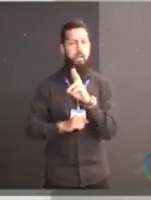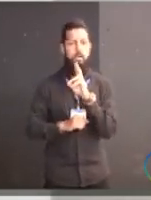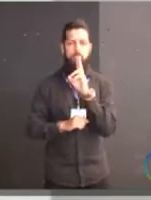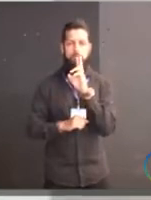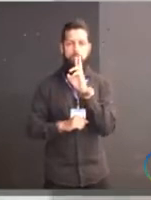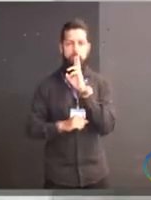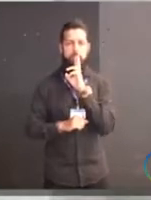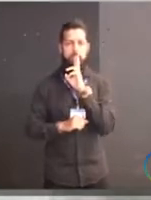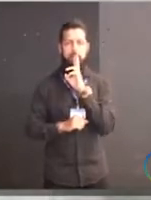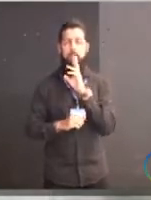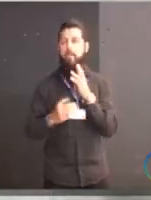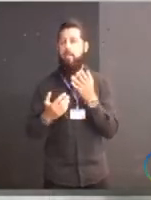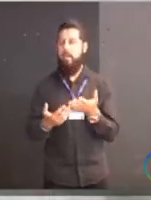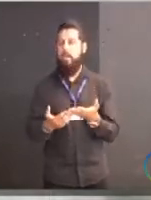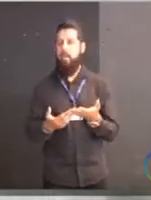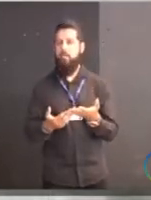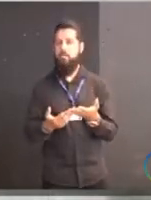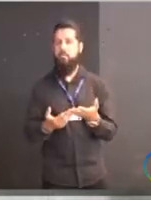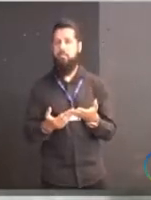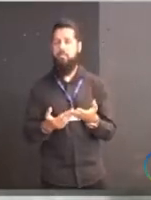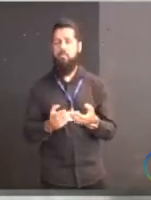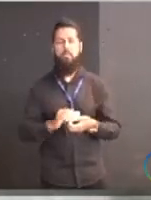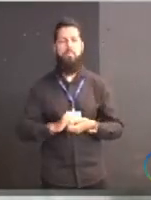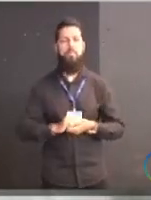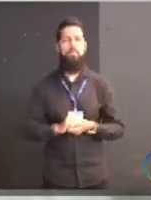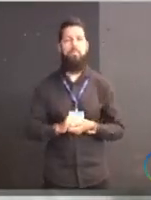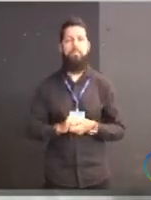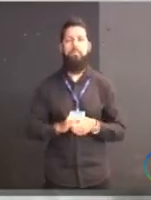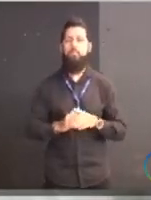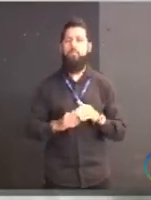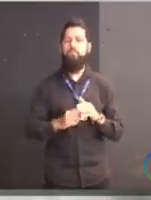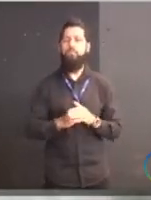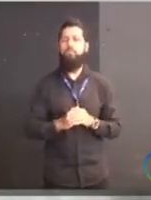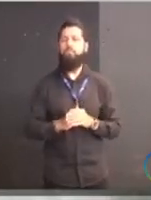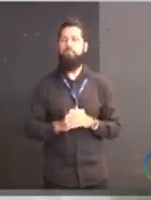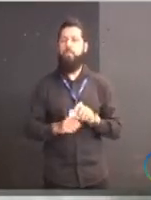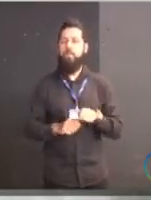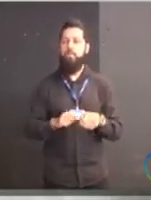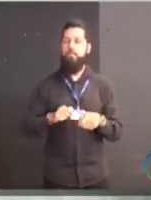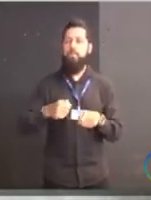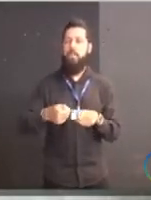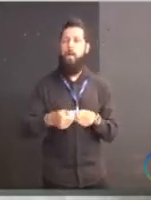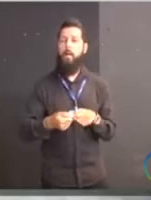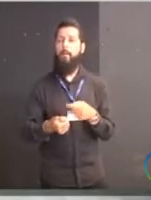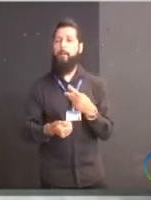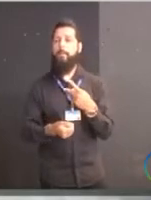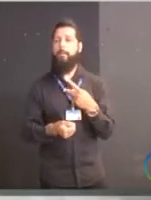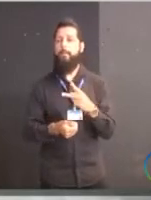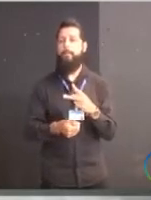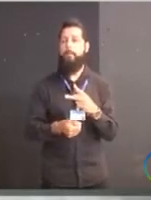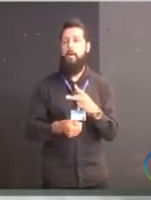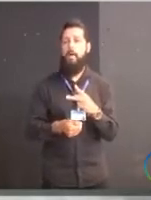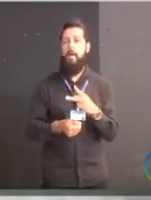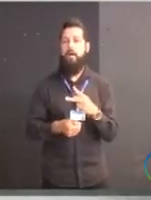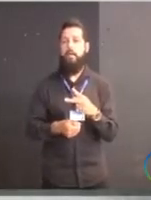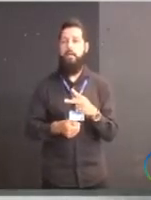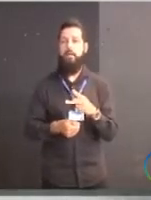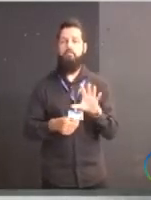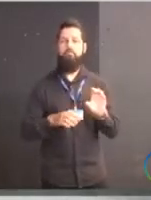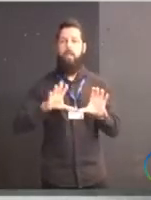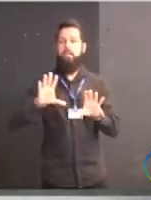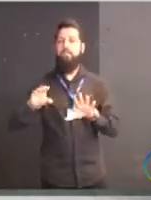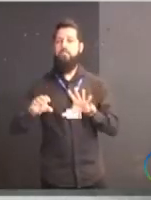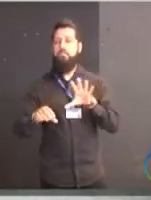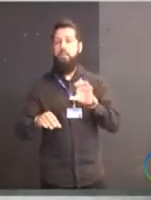demasiadamente profundas, sem recursos para tatear a terra sólida. Pai